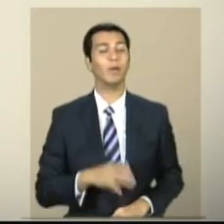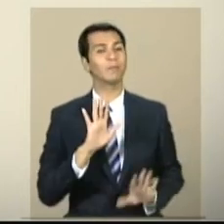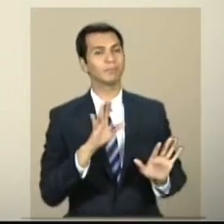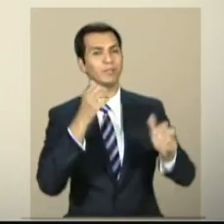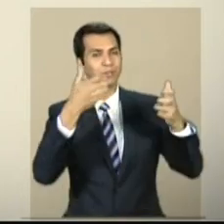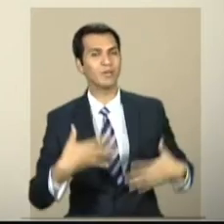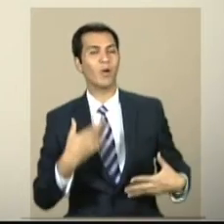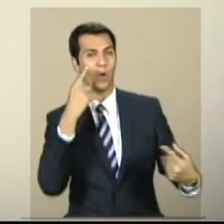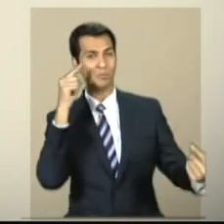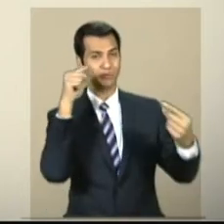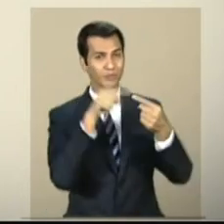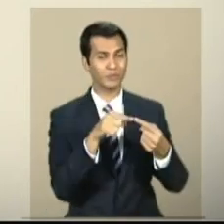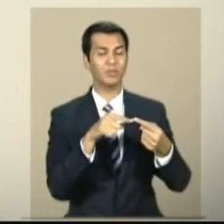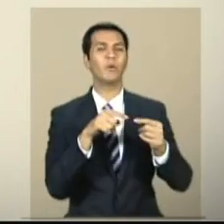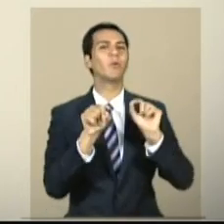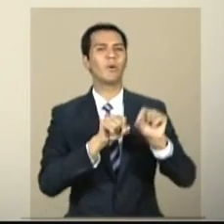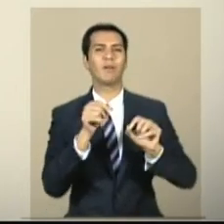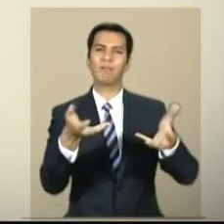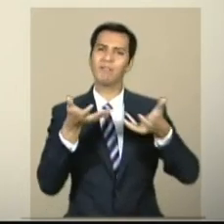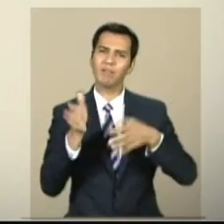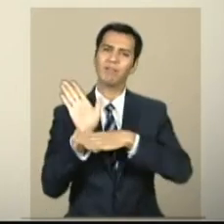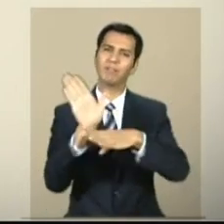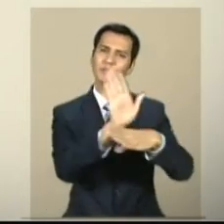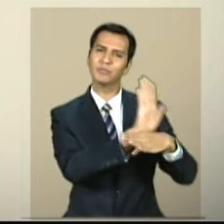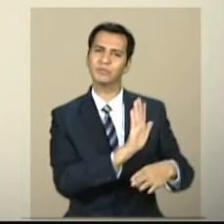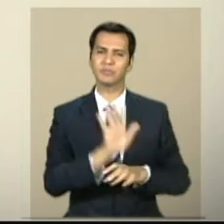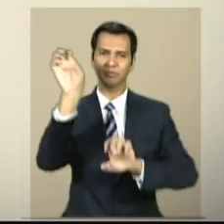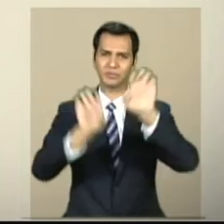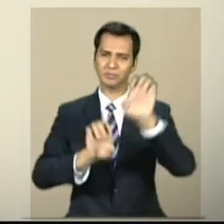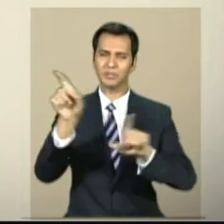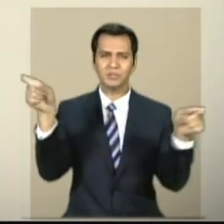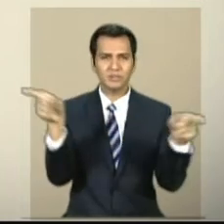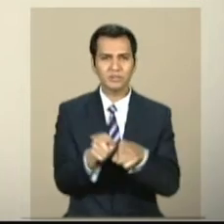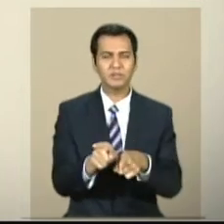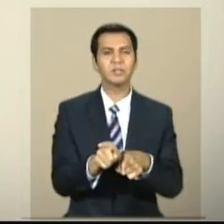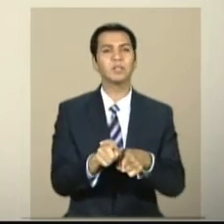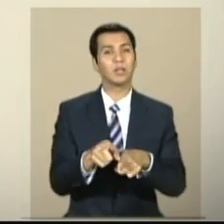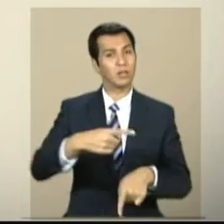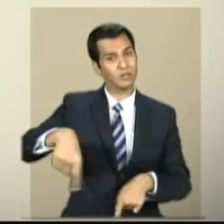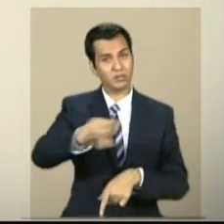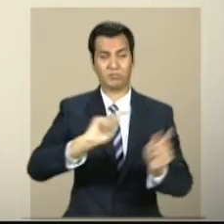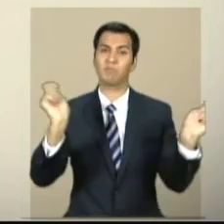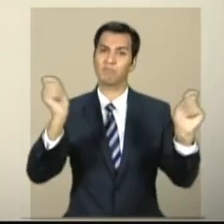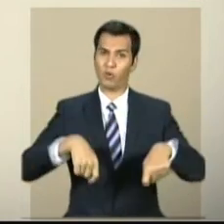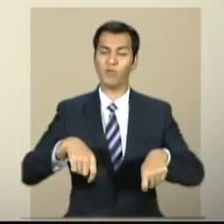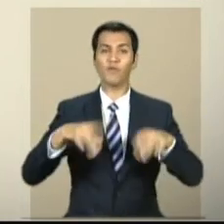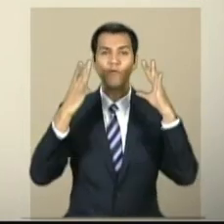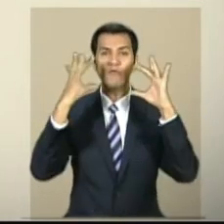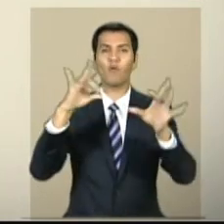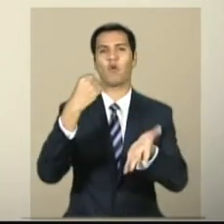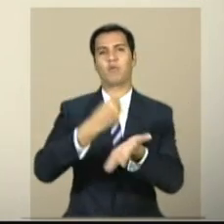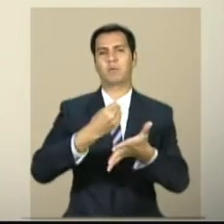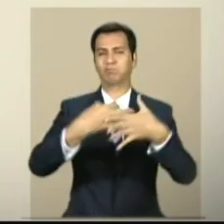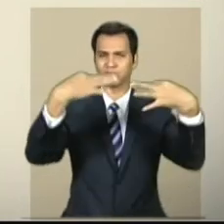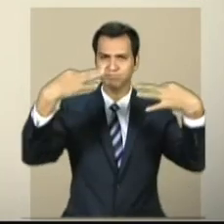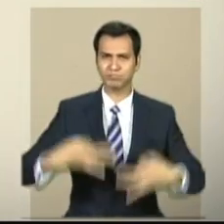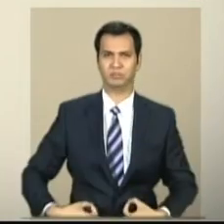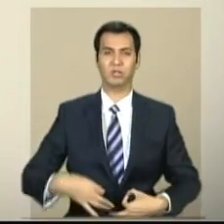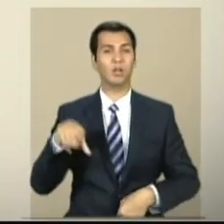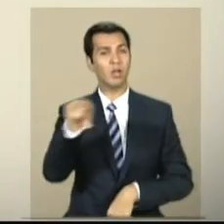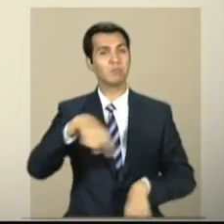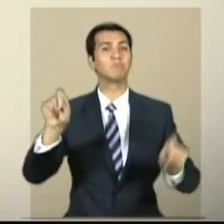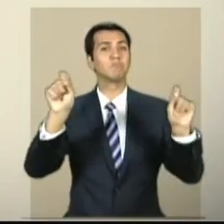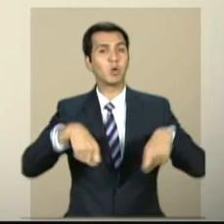para todos os microempreendedores do Brasil e assim aumentar sua formalização, assegurando a eles acesso